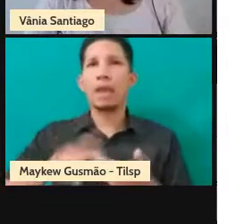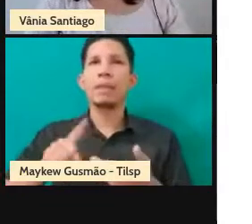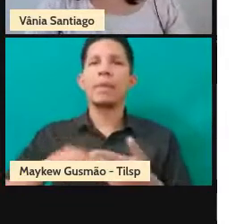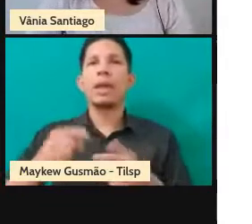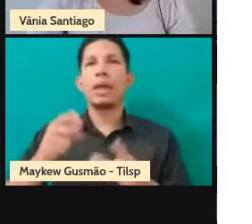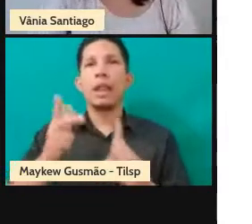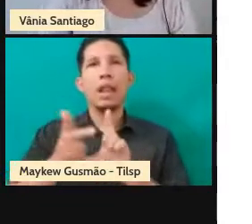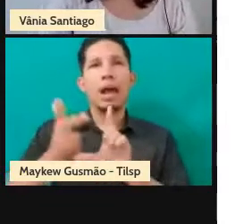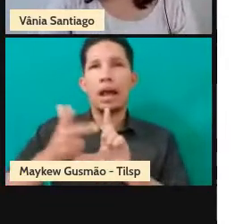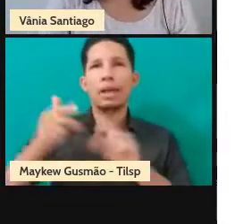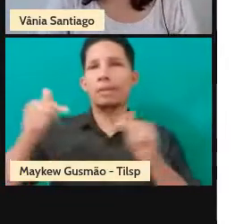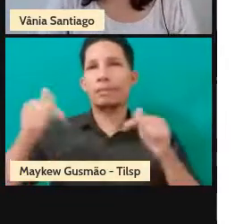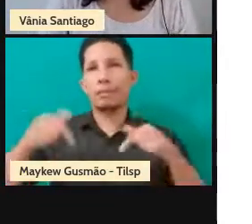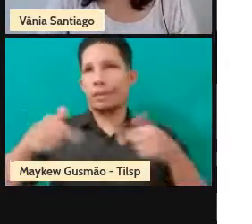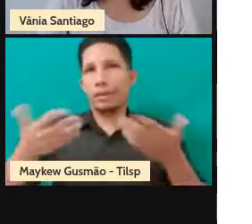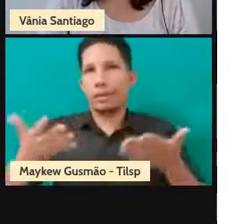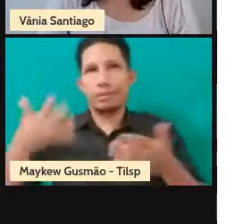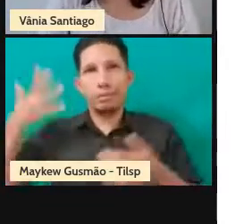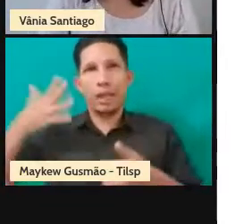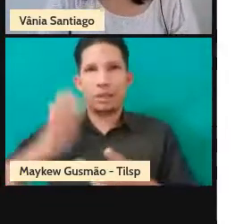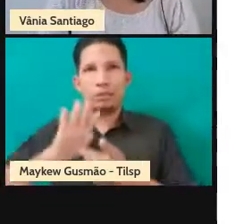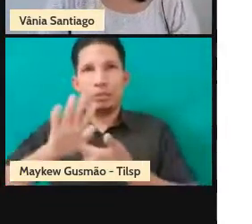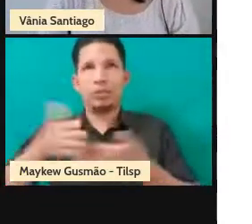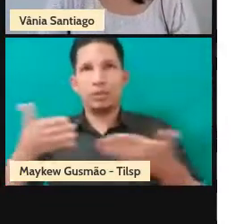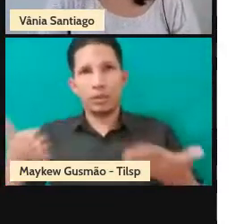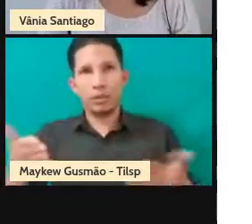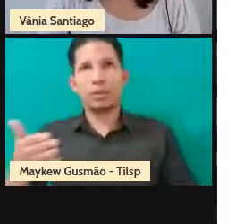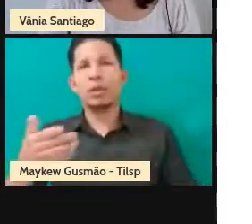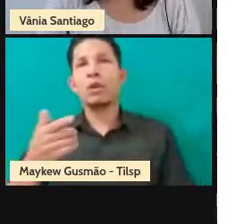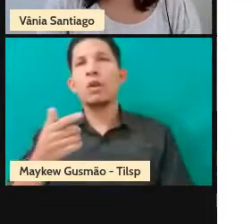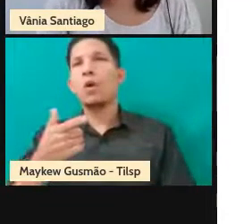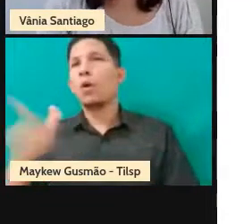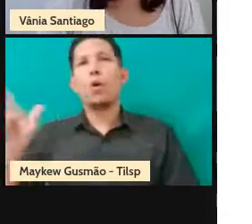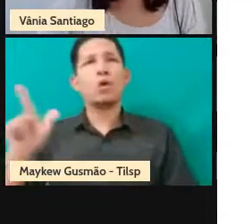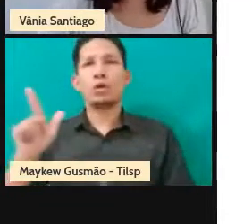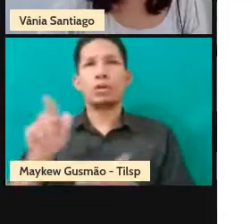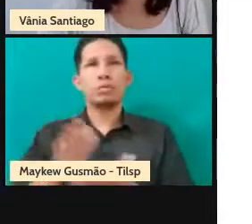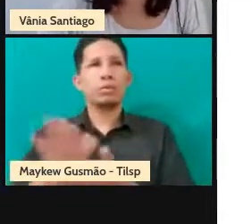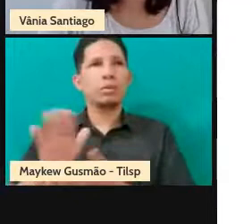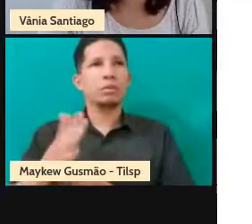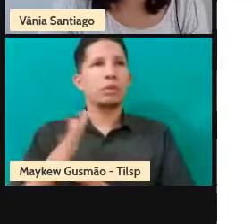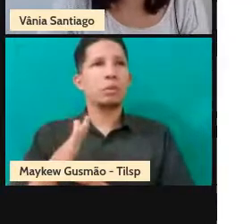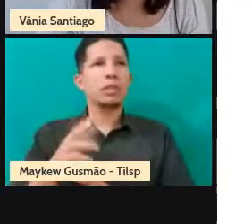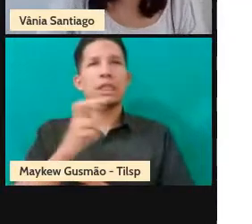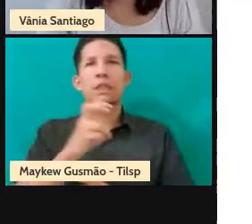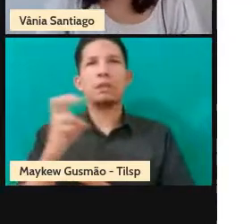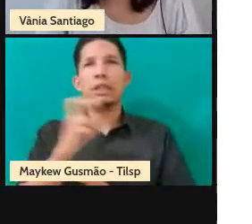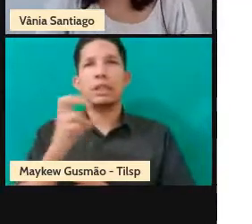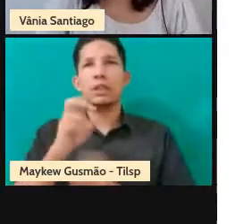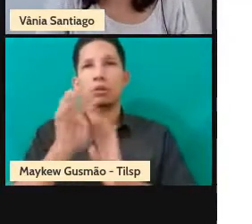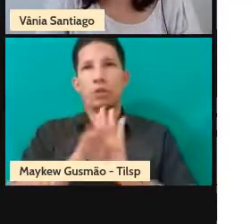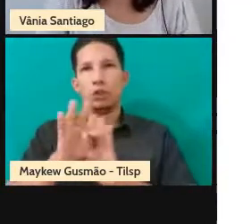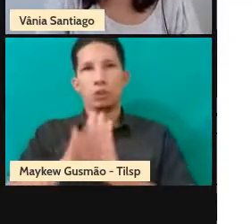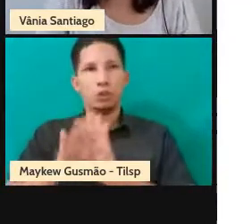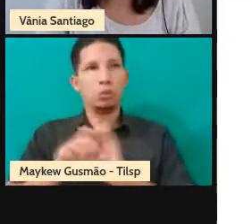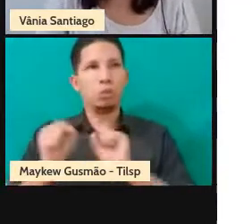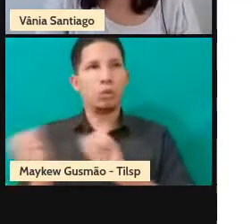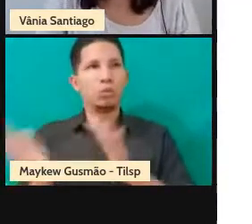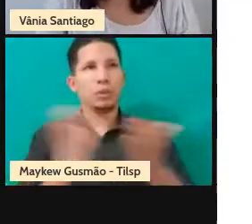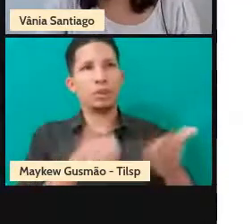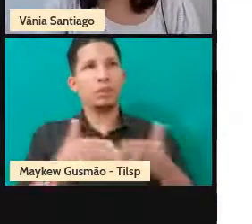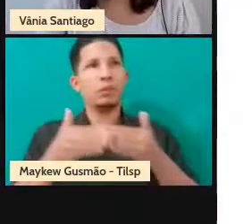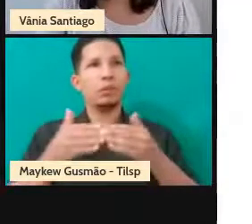agora, como essa transmissão que está acontecendo agora, e outras publicações, um total de 55 textos. Pode passar, por